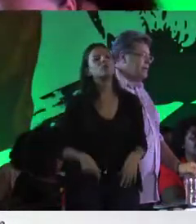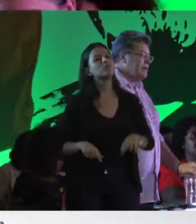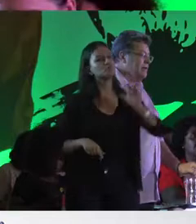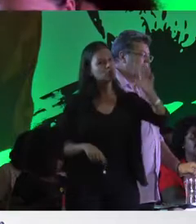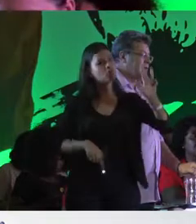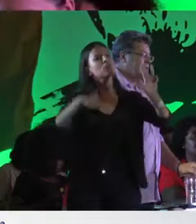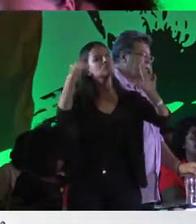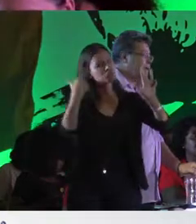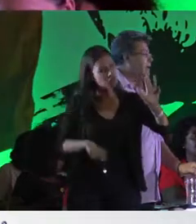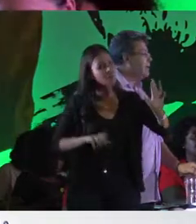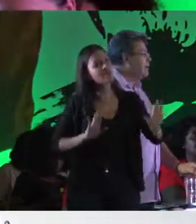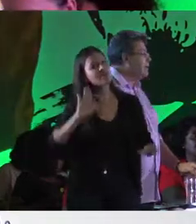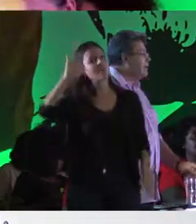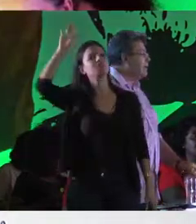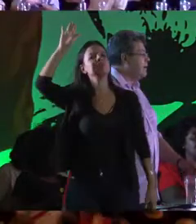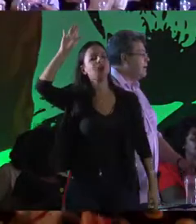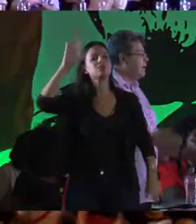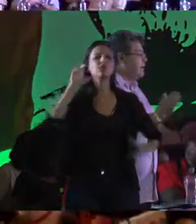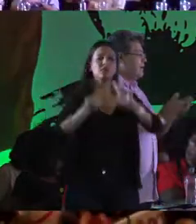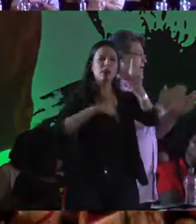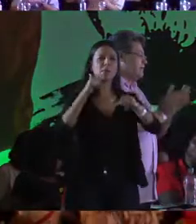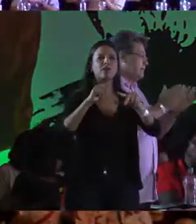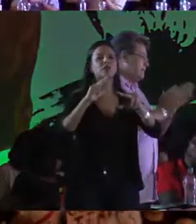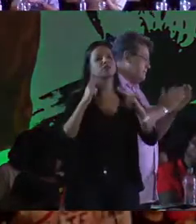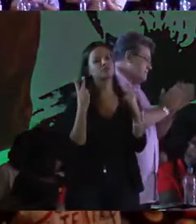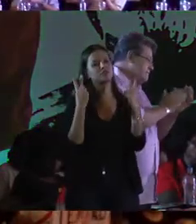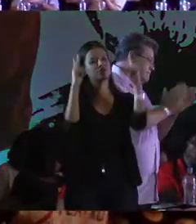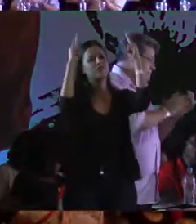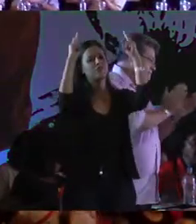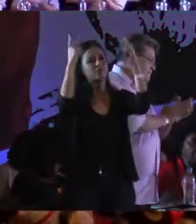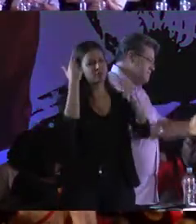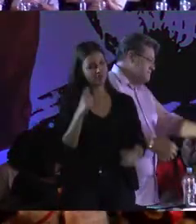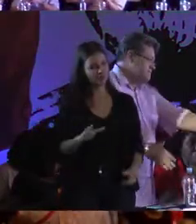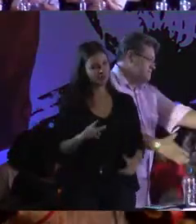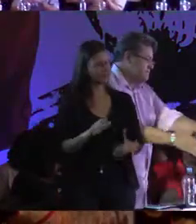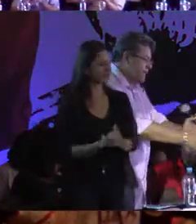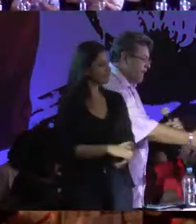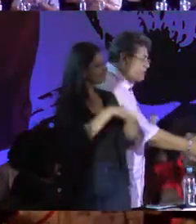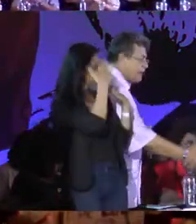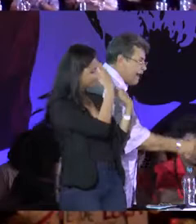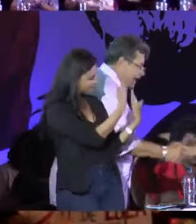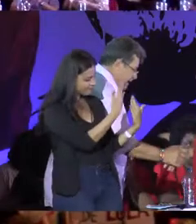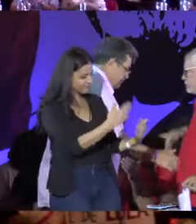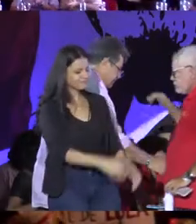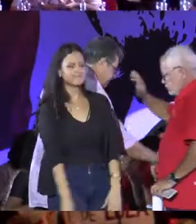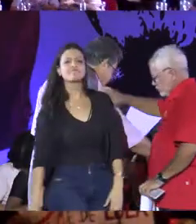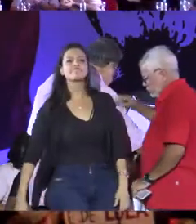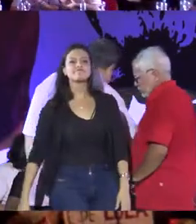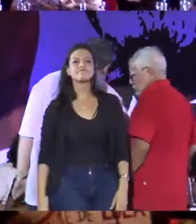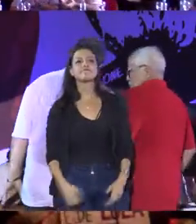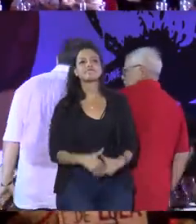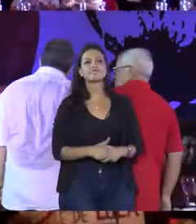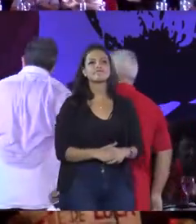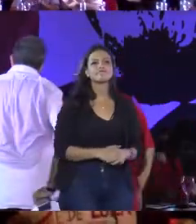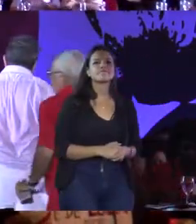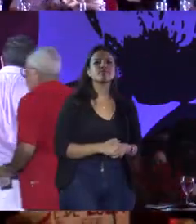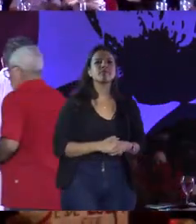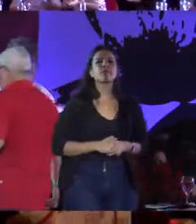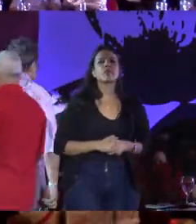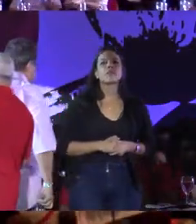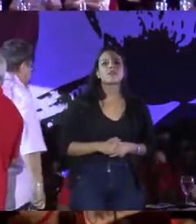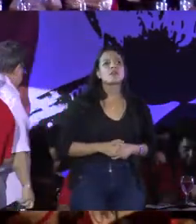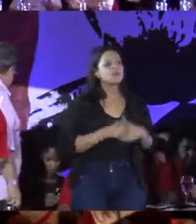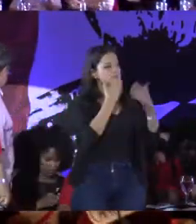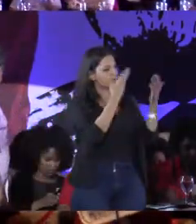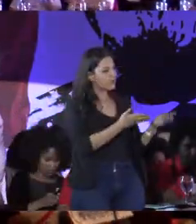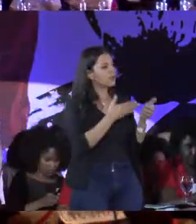candidato pela vitória dos trabalhadores. Obrigado, companheiro Antônio Carlos. Obrigado pela saudação dos camaradas